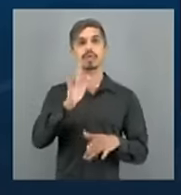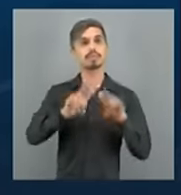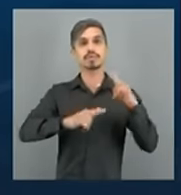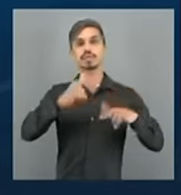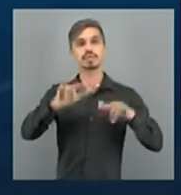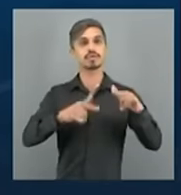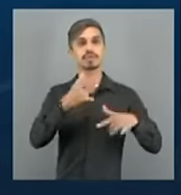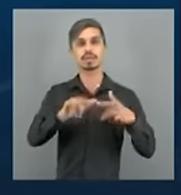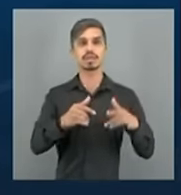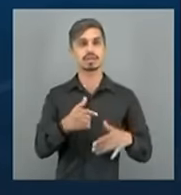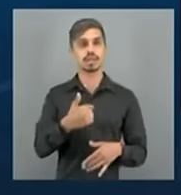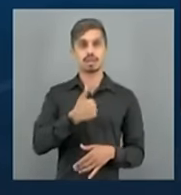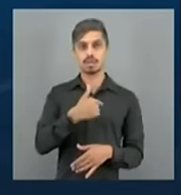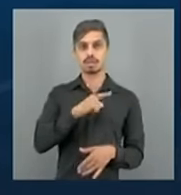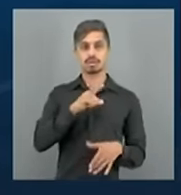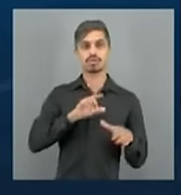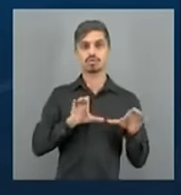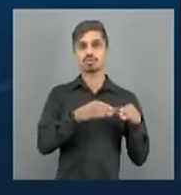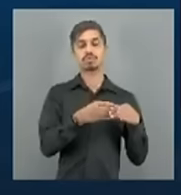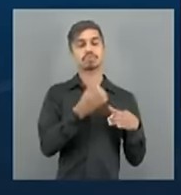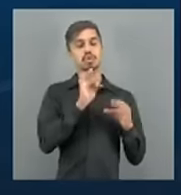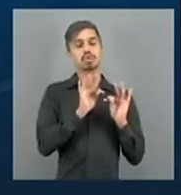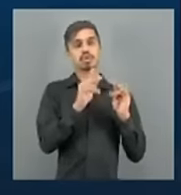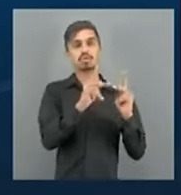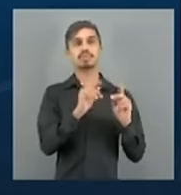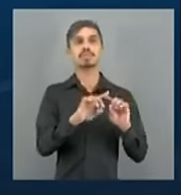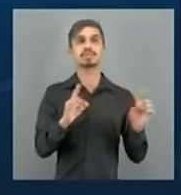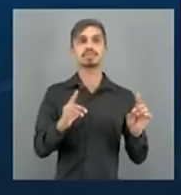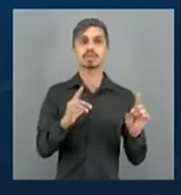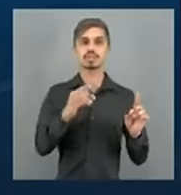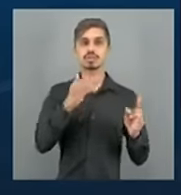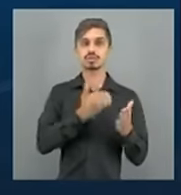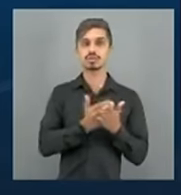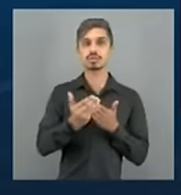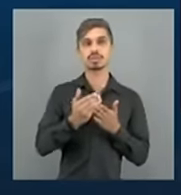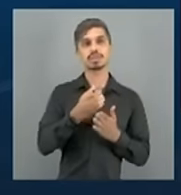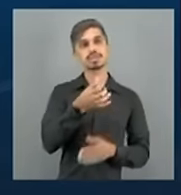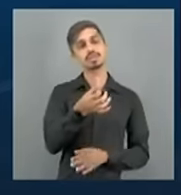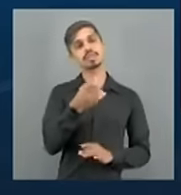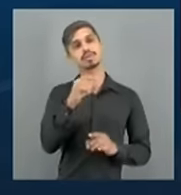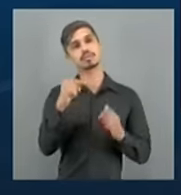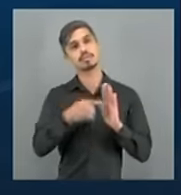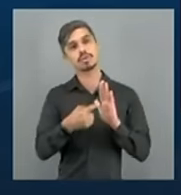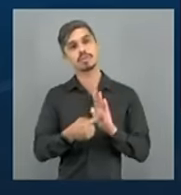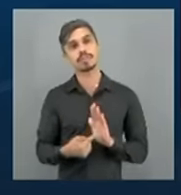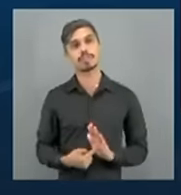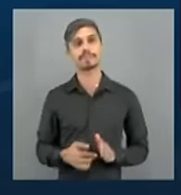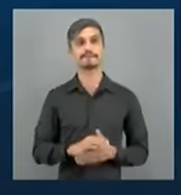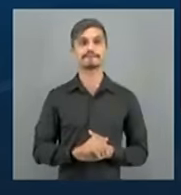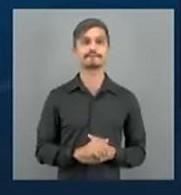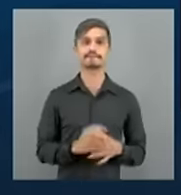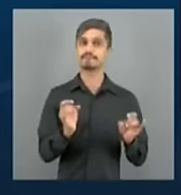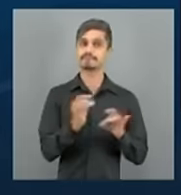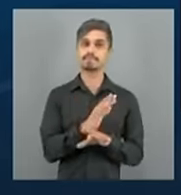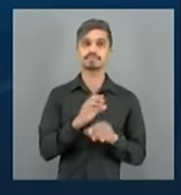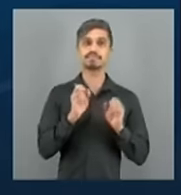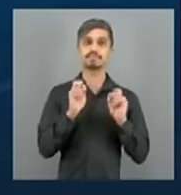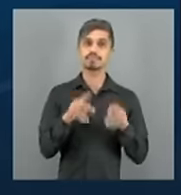ele vai falar, eu tô com um time top aqui, então eu já começo o campeonato com 6 pontos. pronto, já começamos errado.